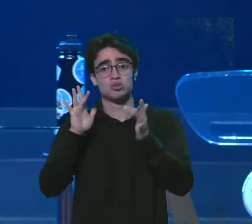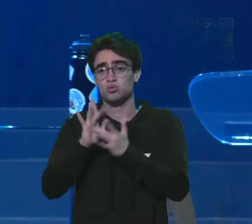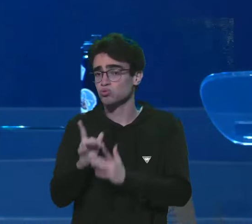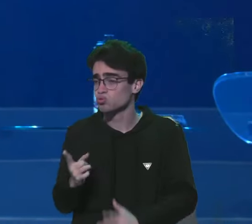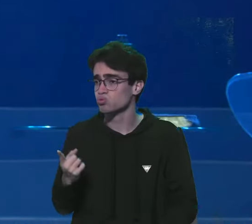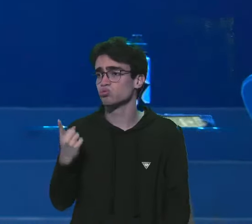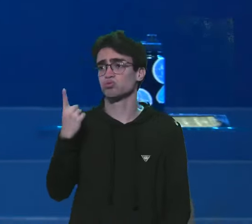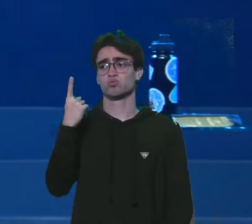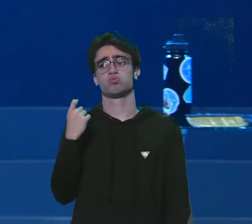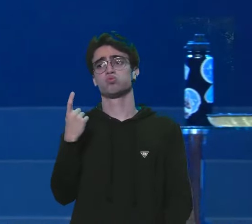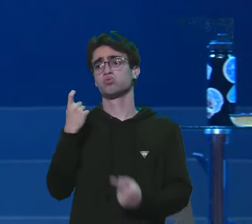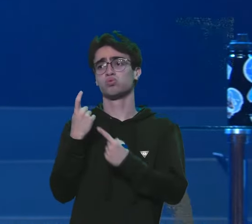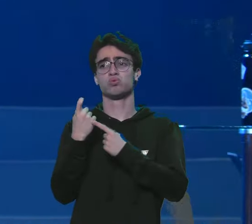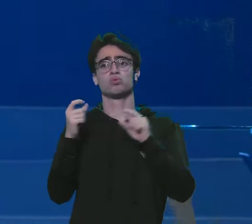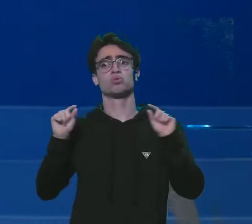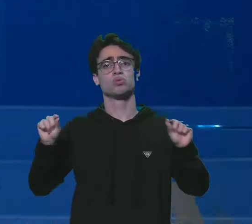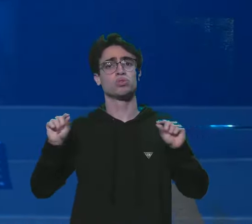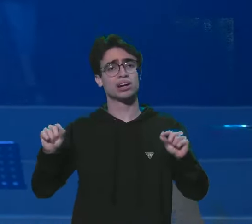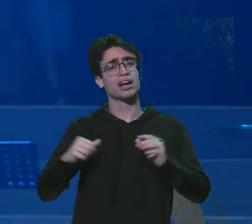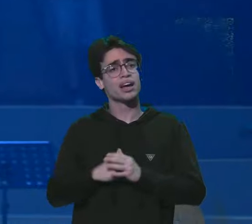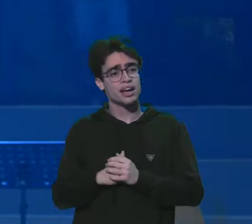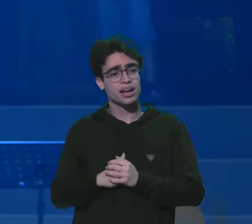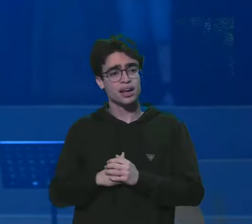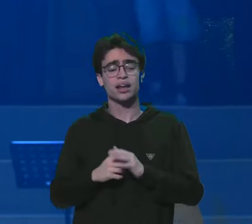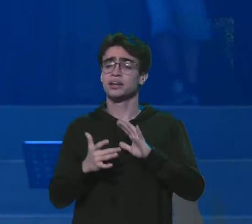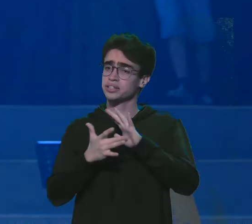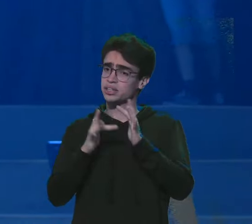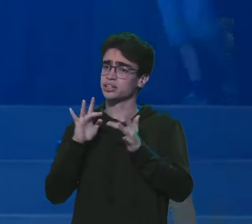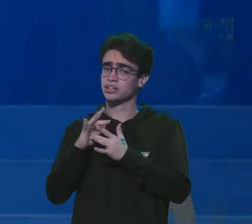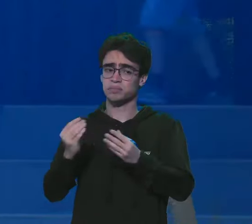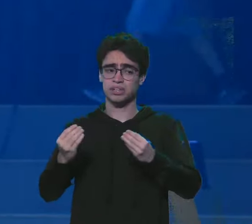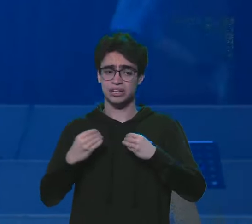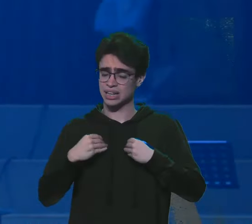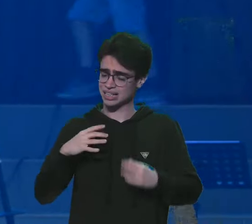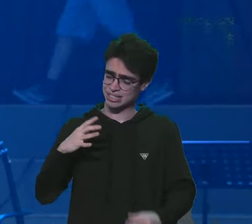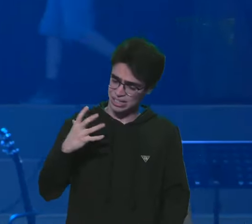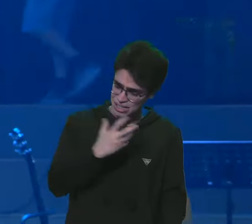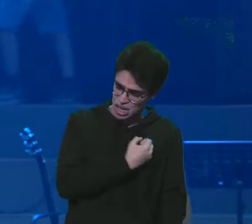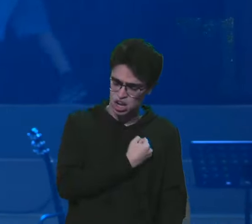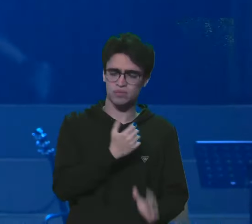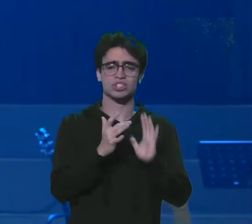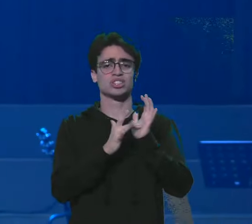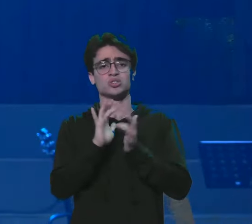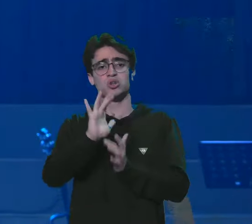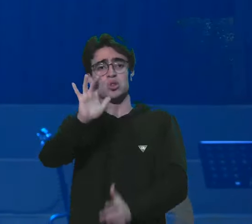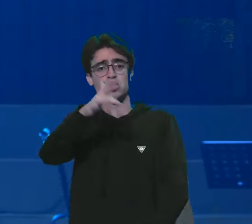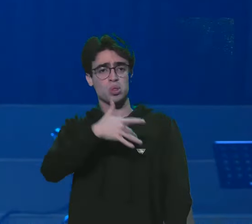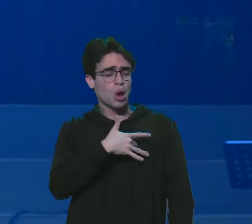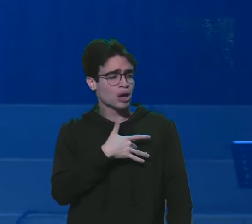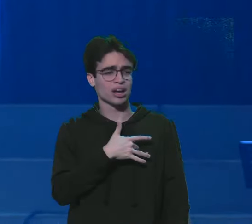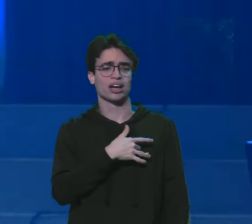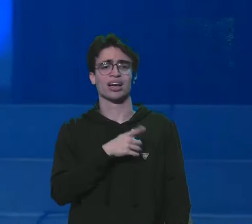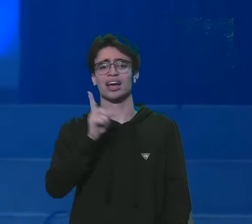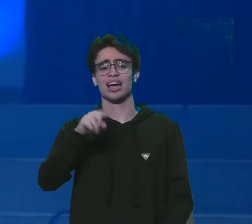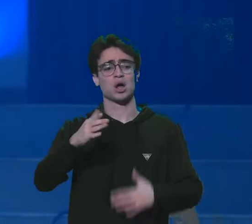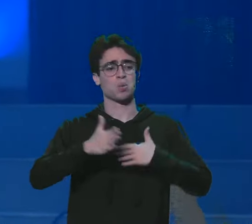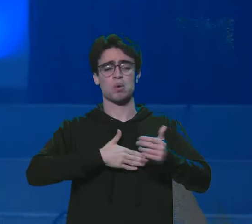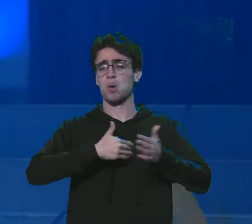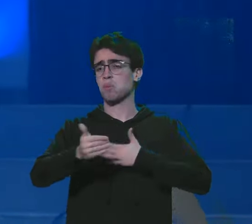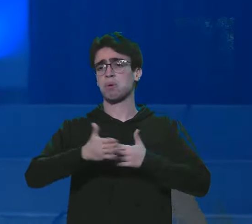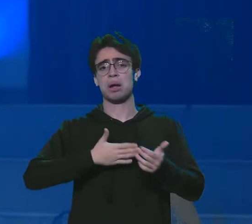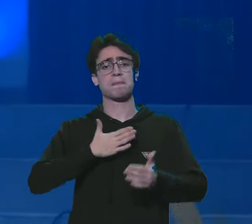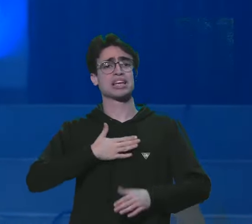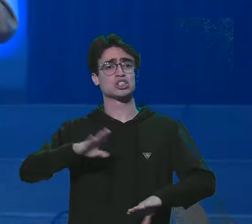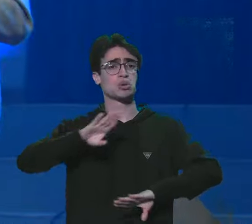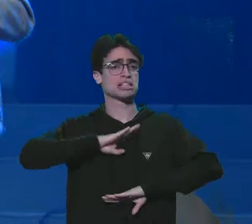fazer, é que Jesus nos salva e nos visita, independente da nossa